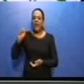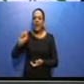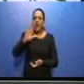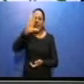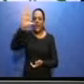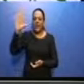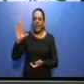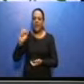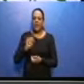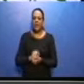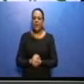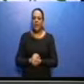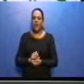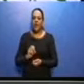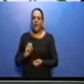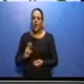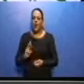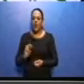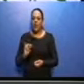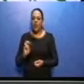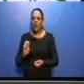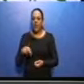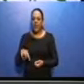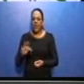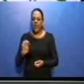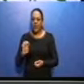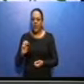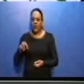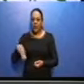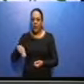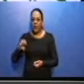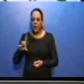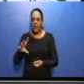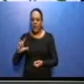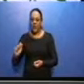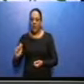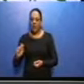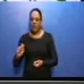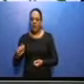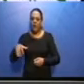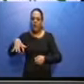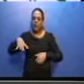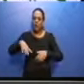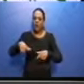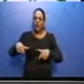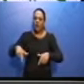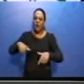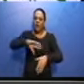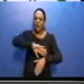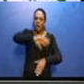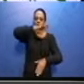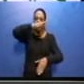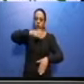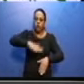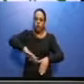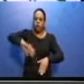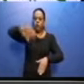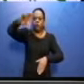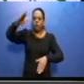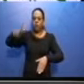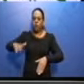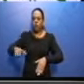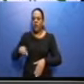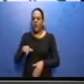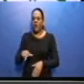uma região de relevo, né, denominado planaltos, uma região de planaltos. Nessa região nós temos